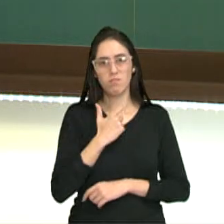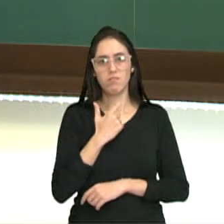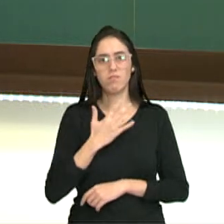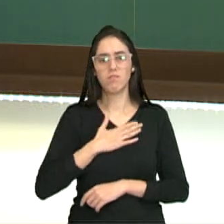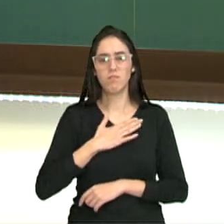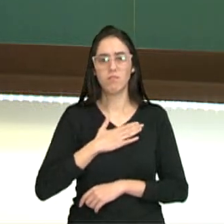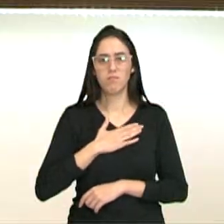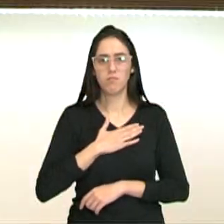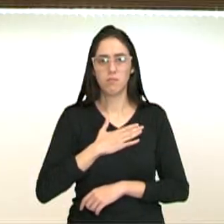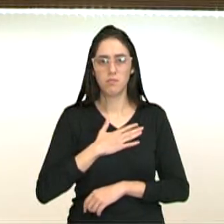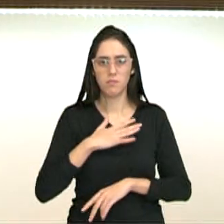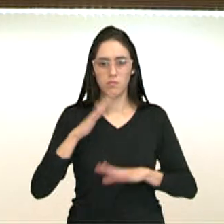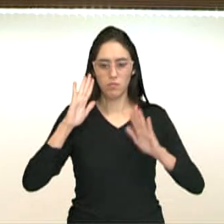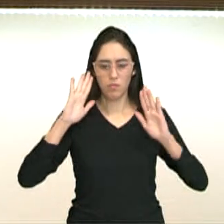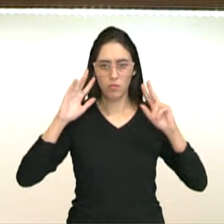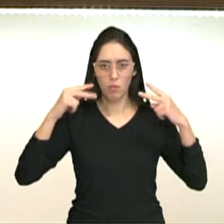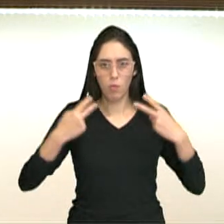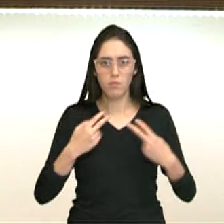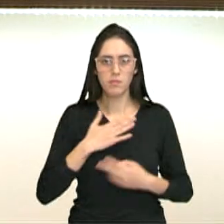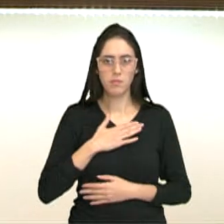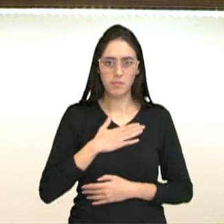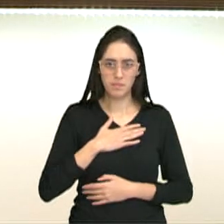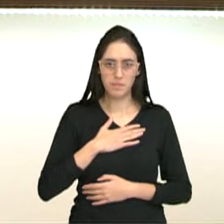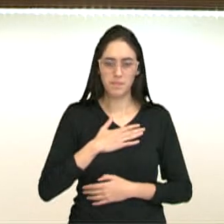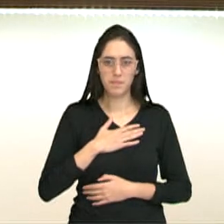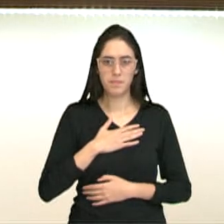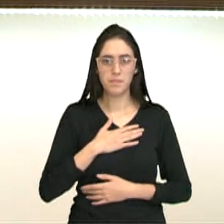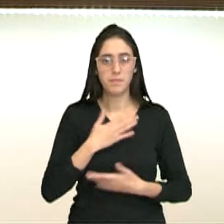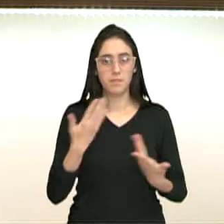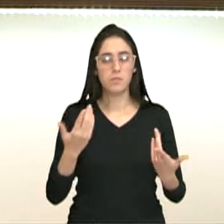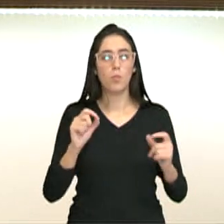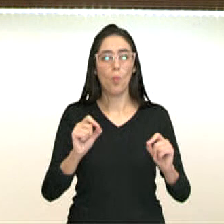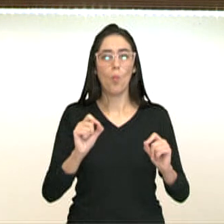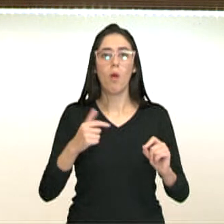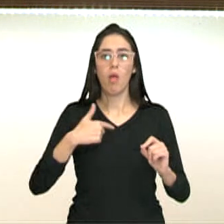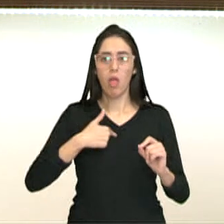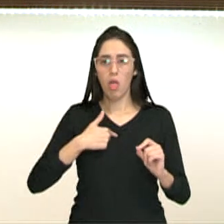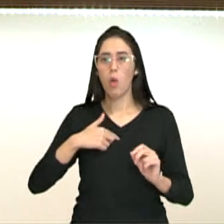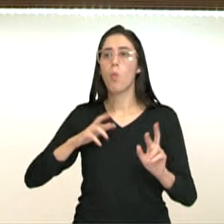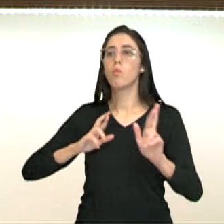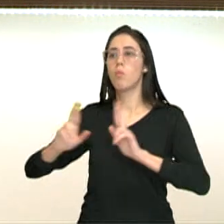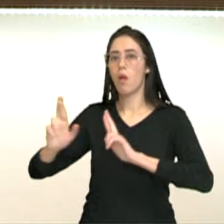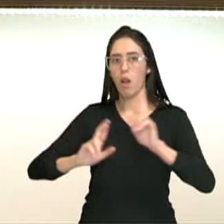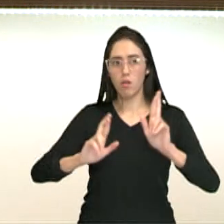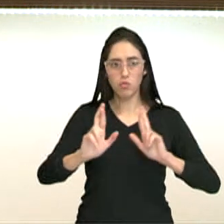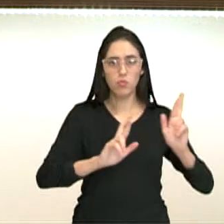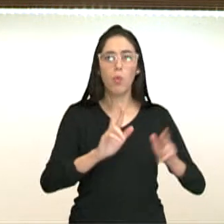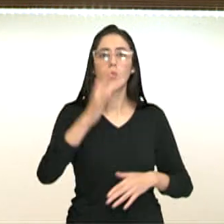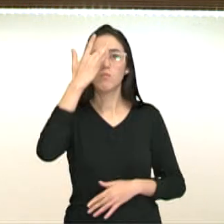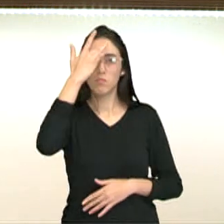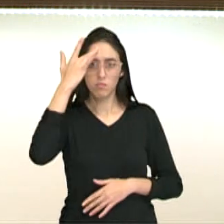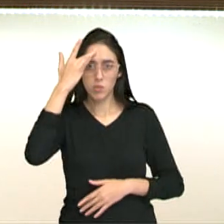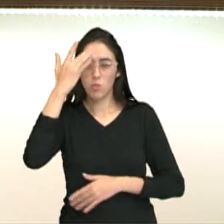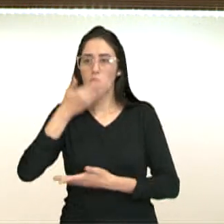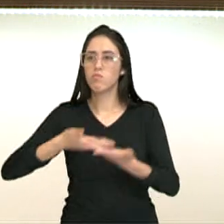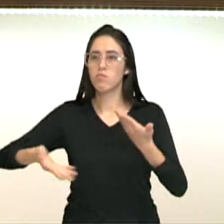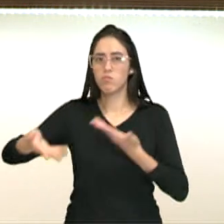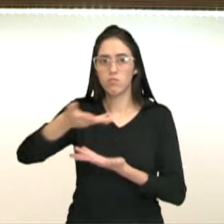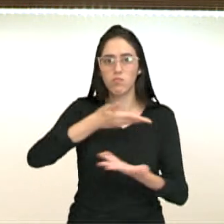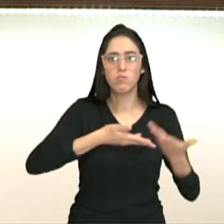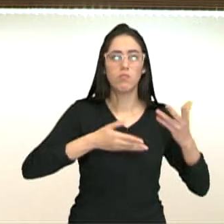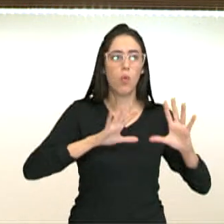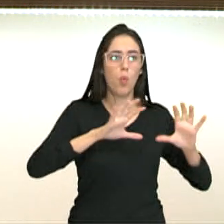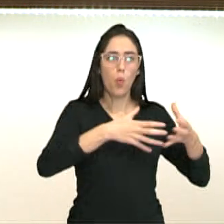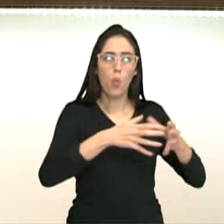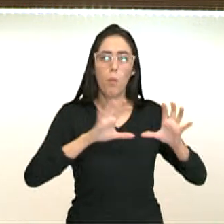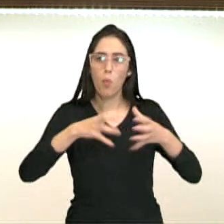esse individualismo tem a ver com eu me relaciono com as pessoas e determinados grupos